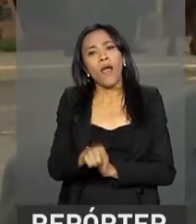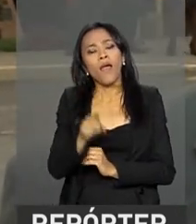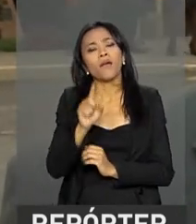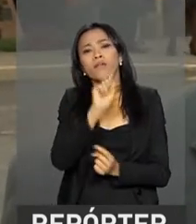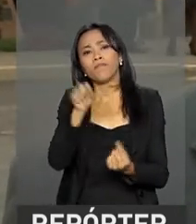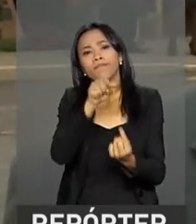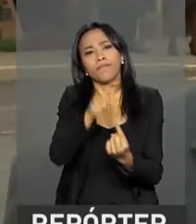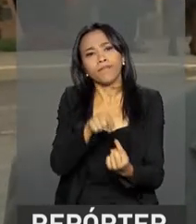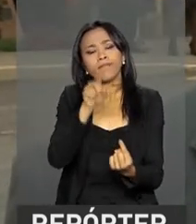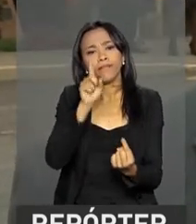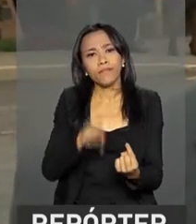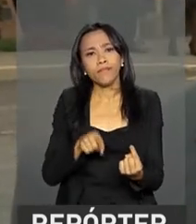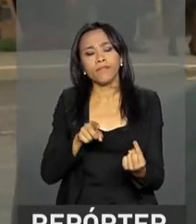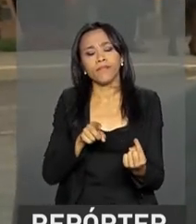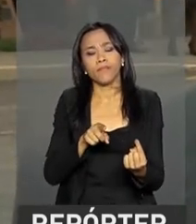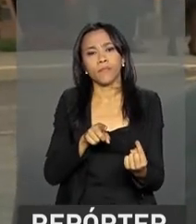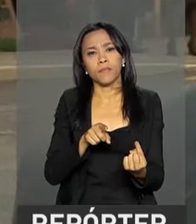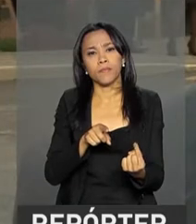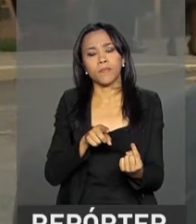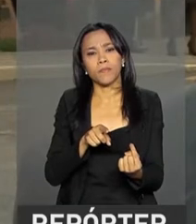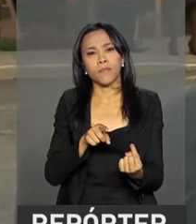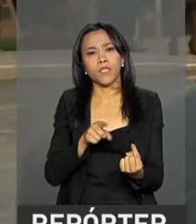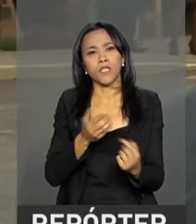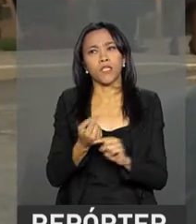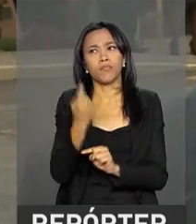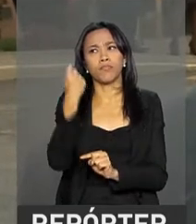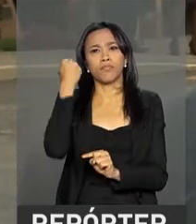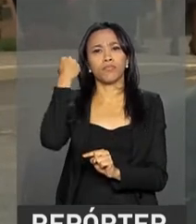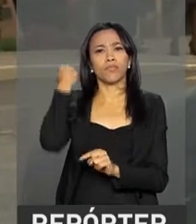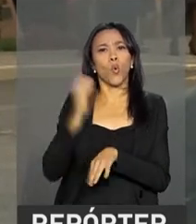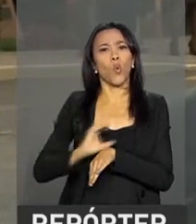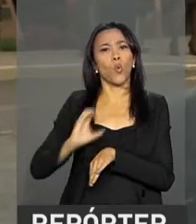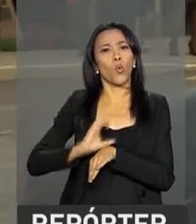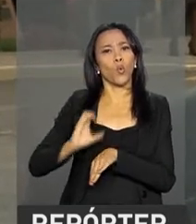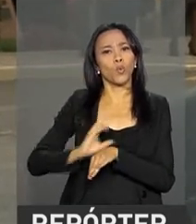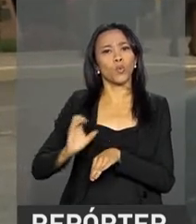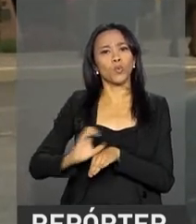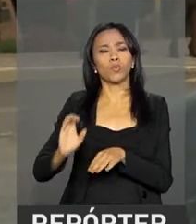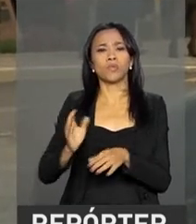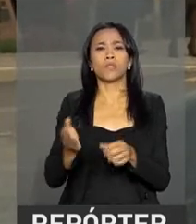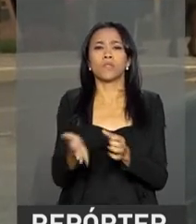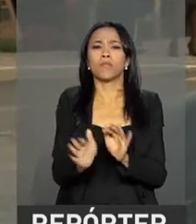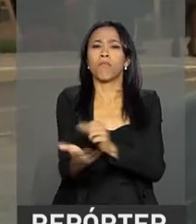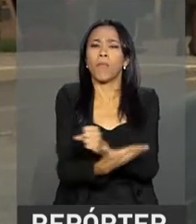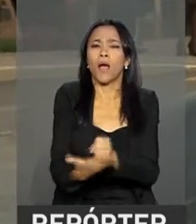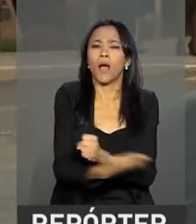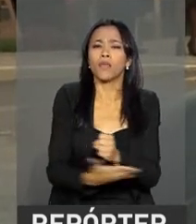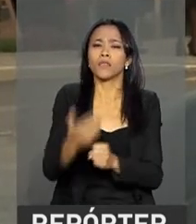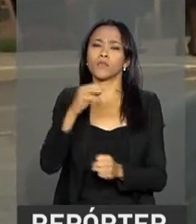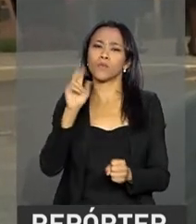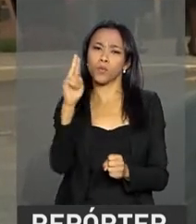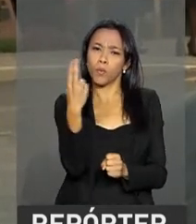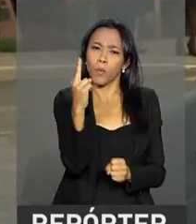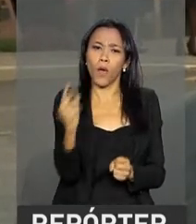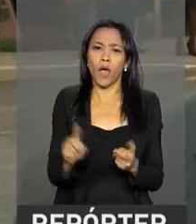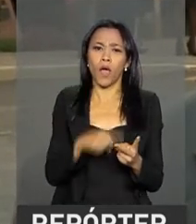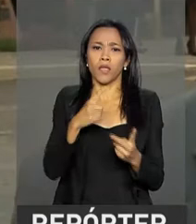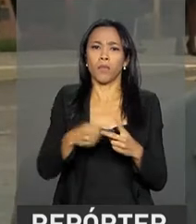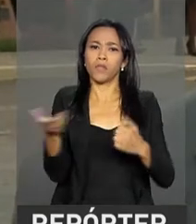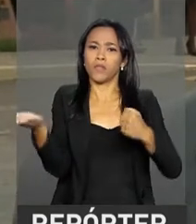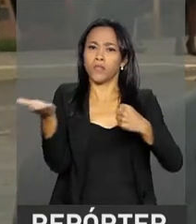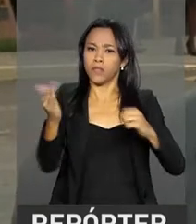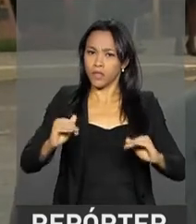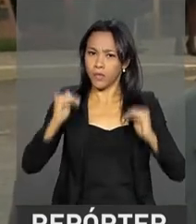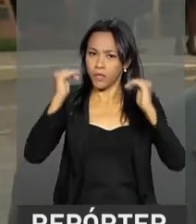finalizar um ciclo que se iniciou com o curso básico no uruguai depois um curso intermediário um curso